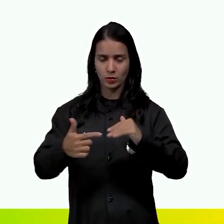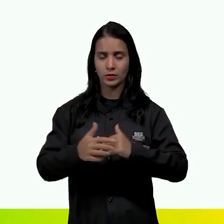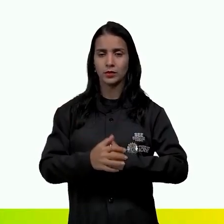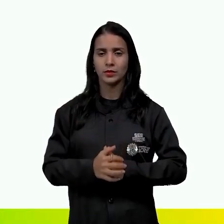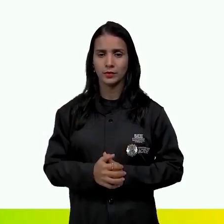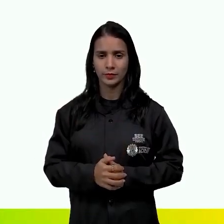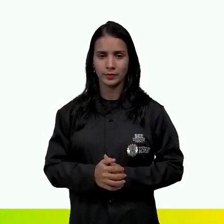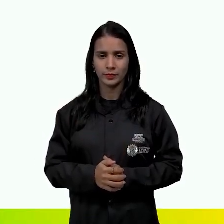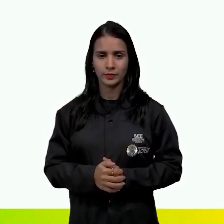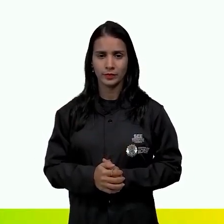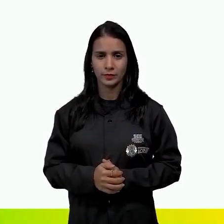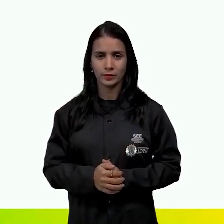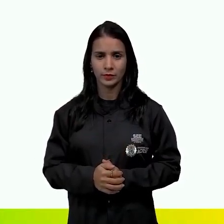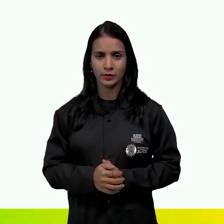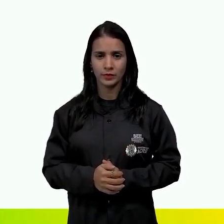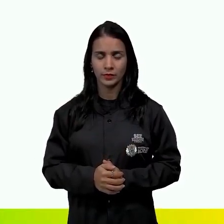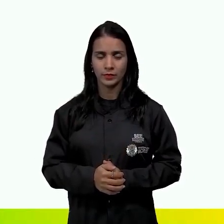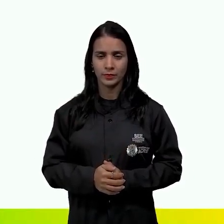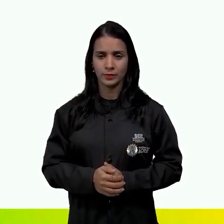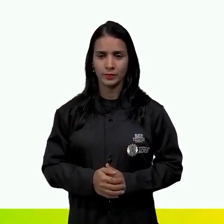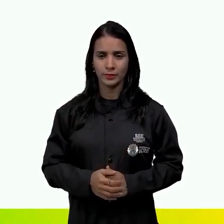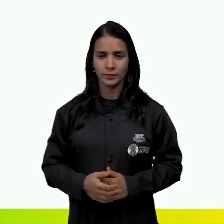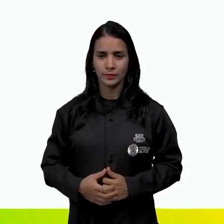vamos fazer o seguinte.